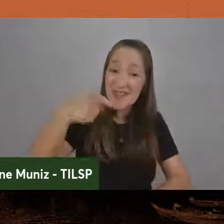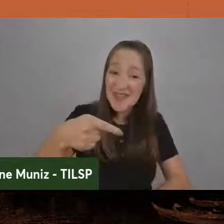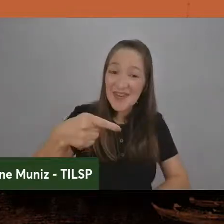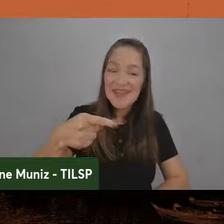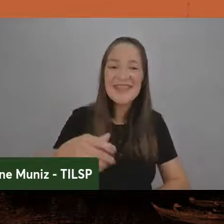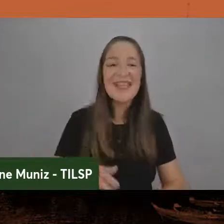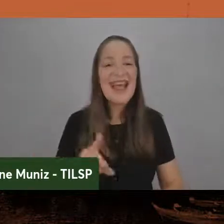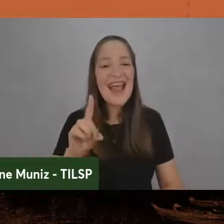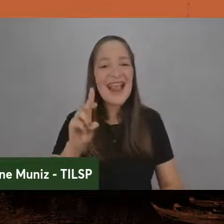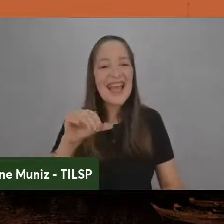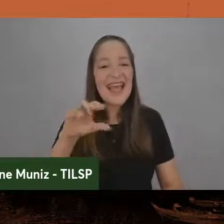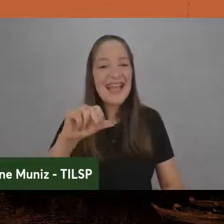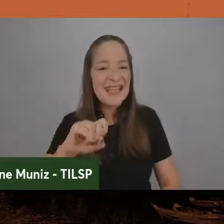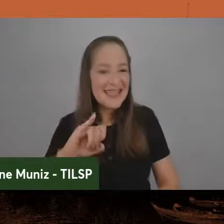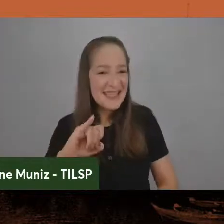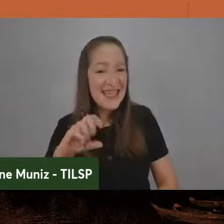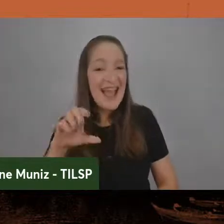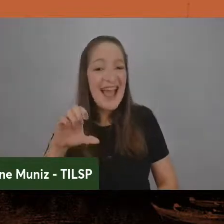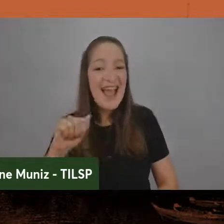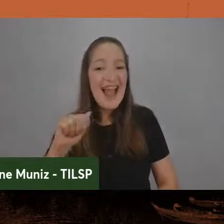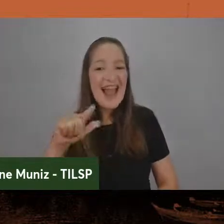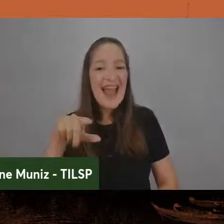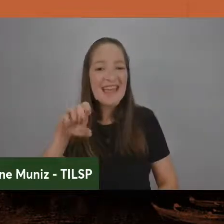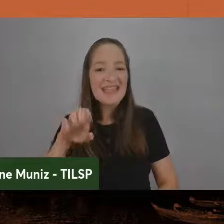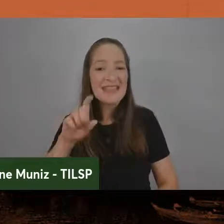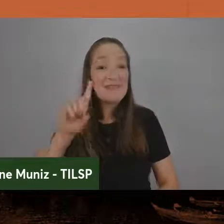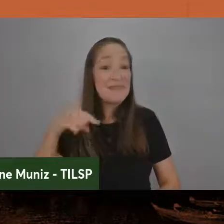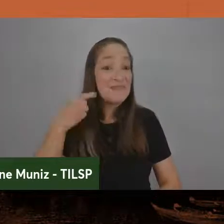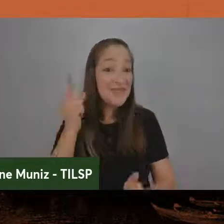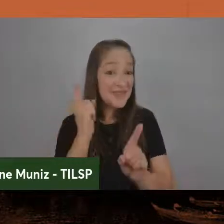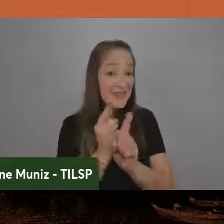e grande equipe. Até a próxima, uma boa noite a todos e a todas.